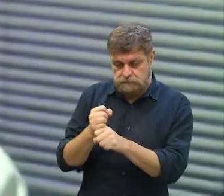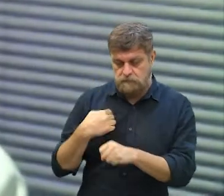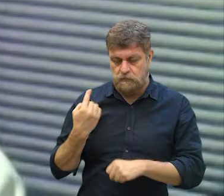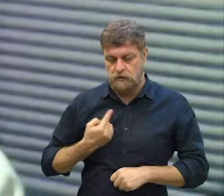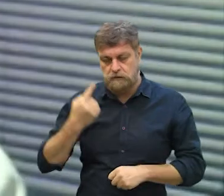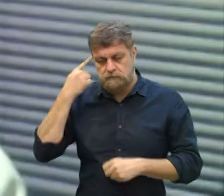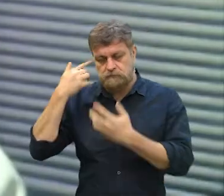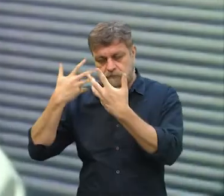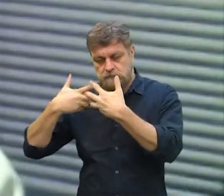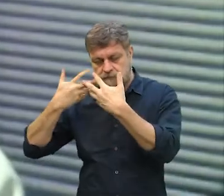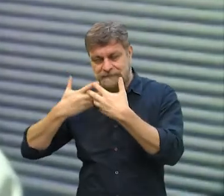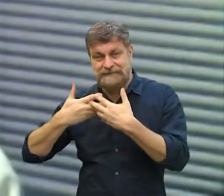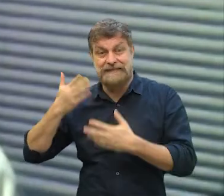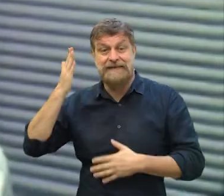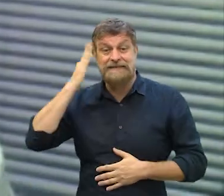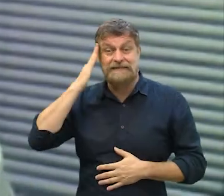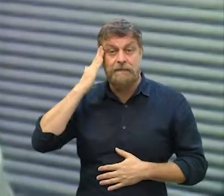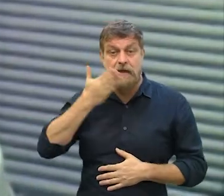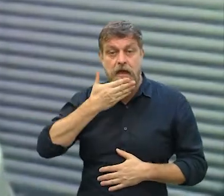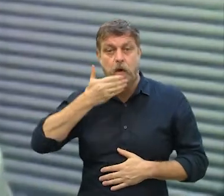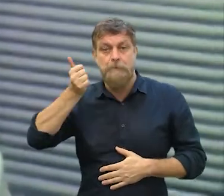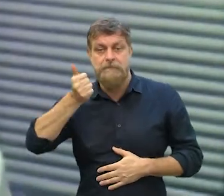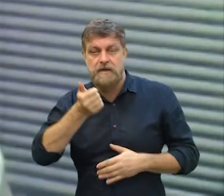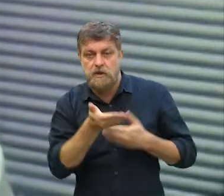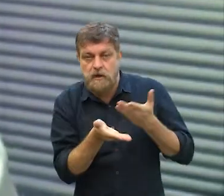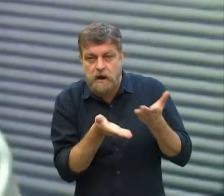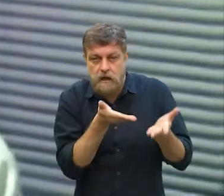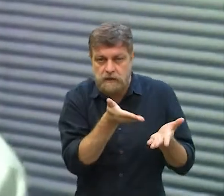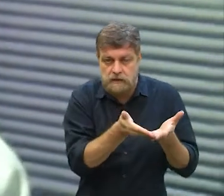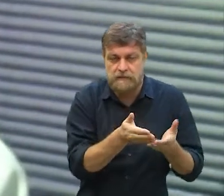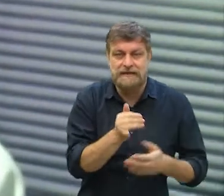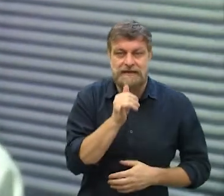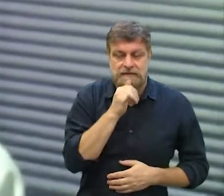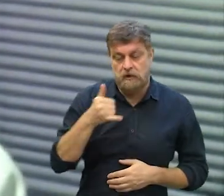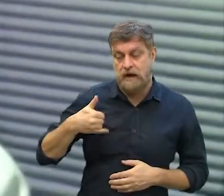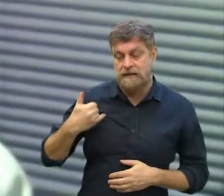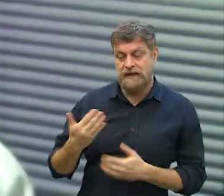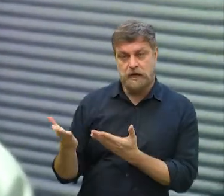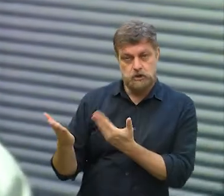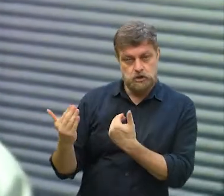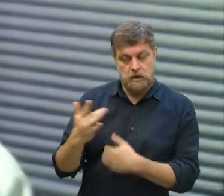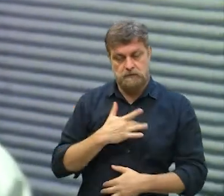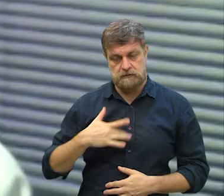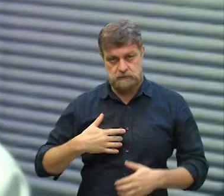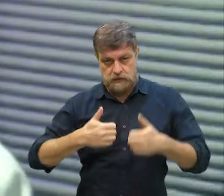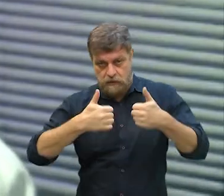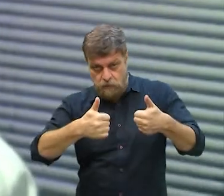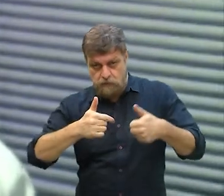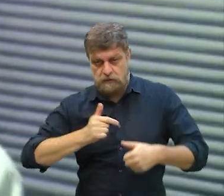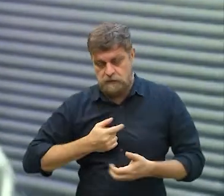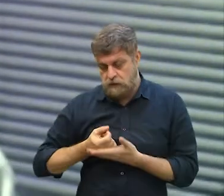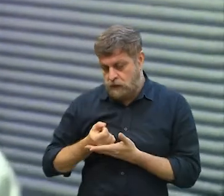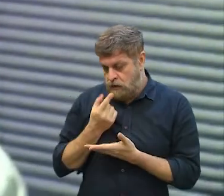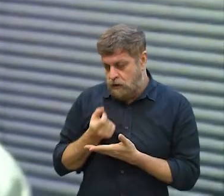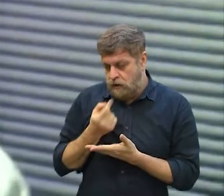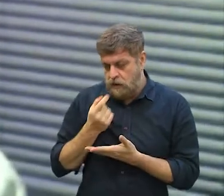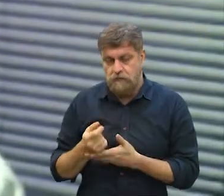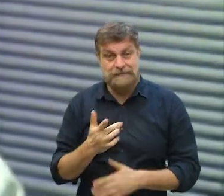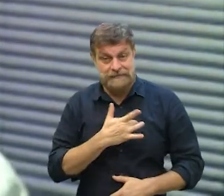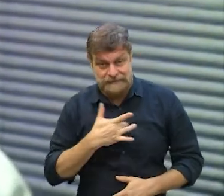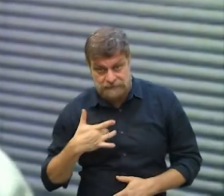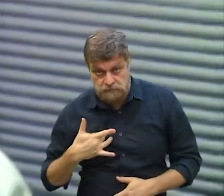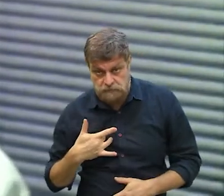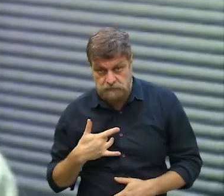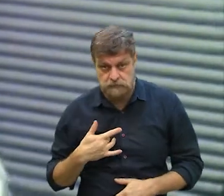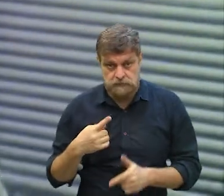vai levar a gente a saber qual a melhor forma de tratamento. Se o paciente é jovem, se a saúde dele é boa, se ele toma vários remédios para